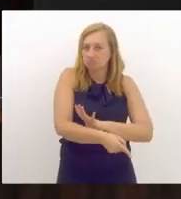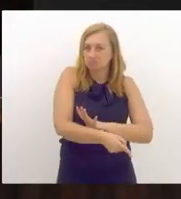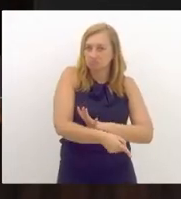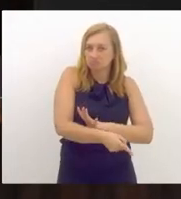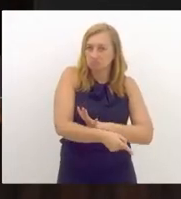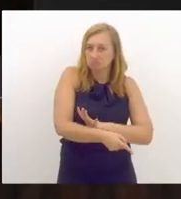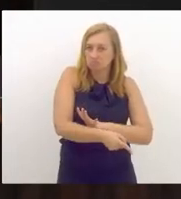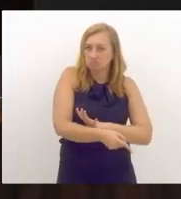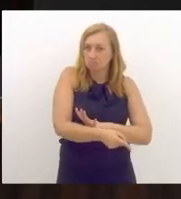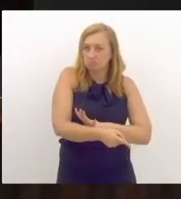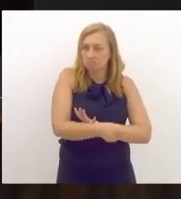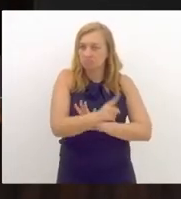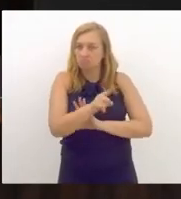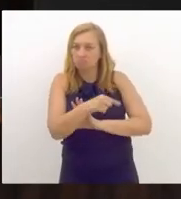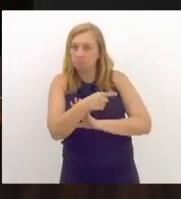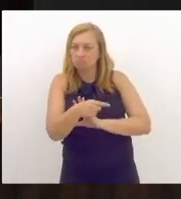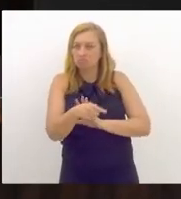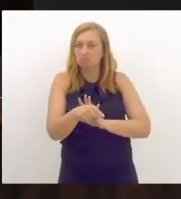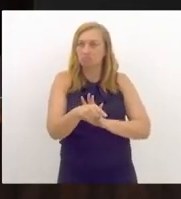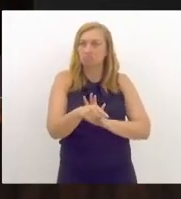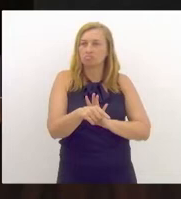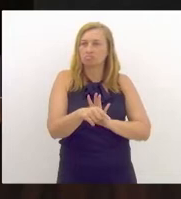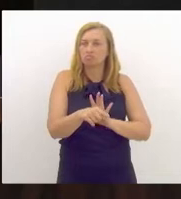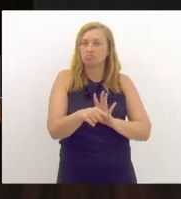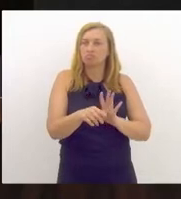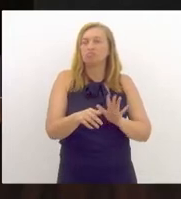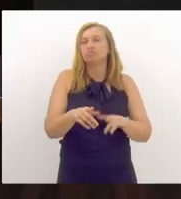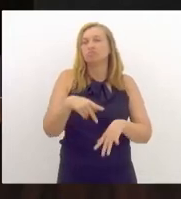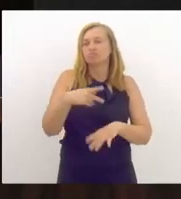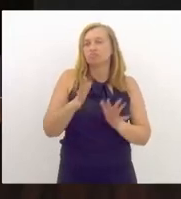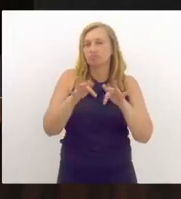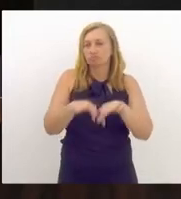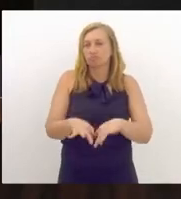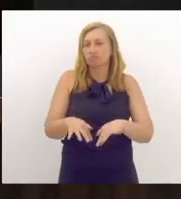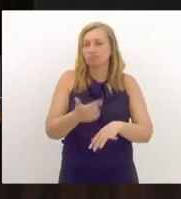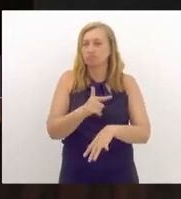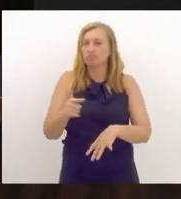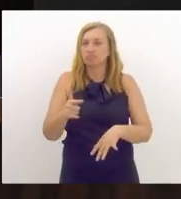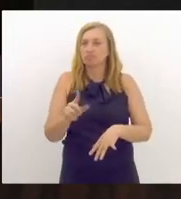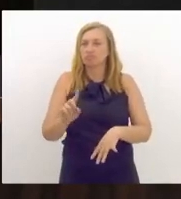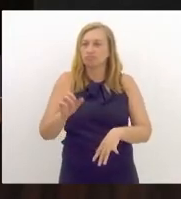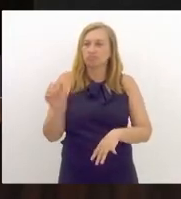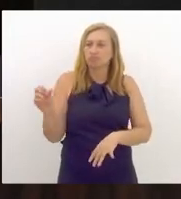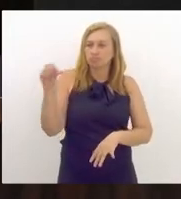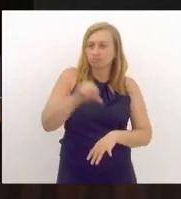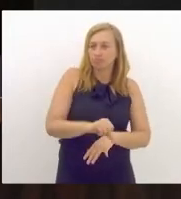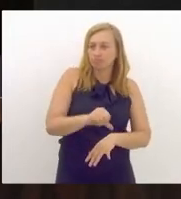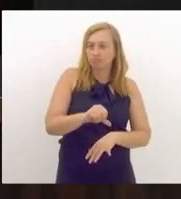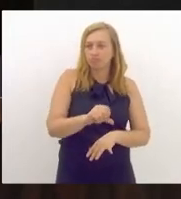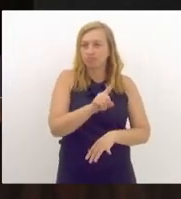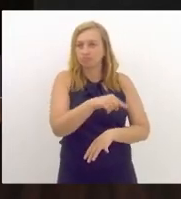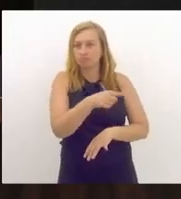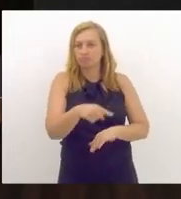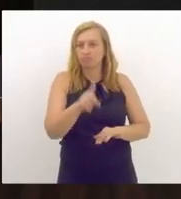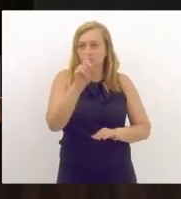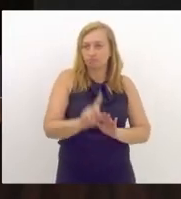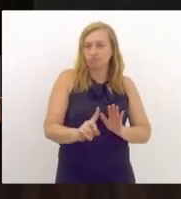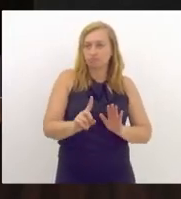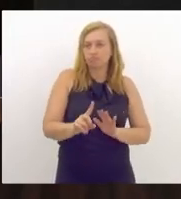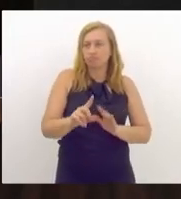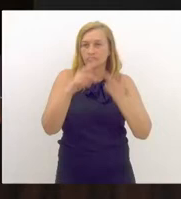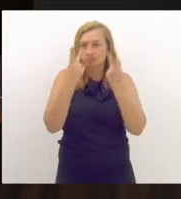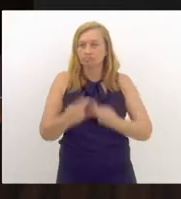das violações e para finalizar minha fala não há maior violação de direitos humanos do que nós